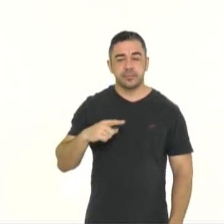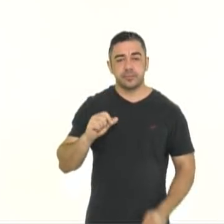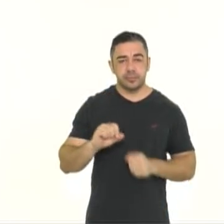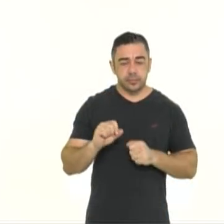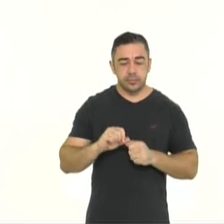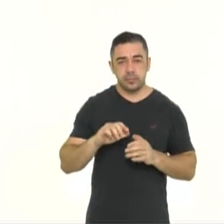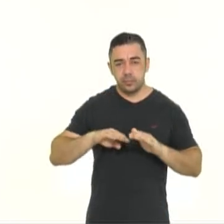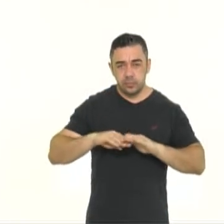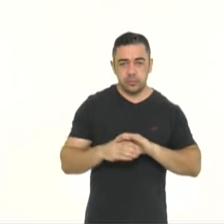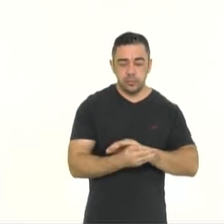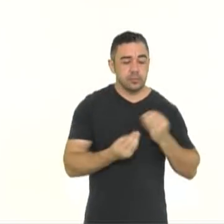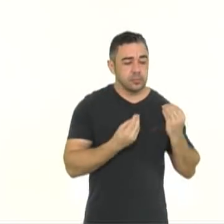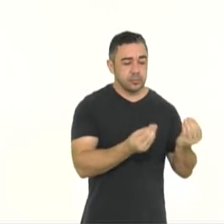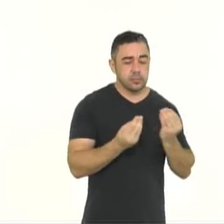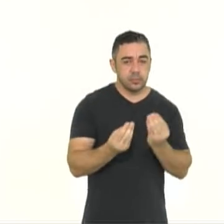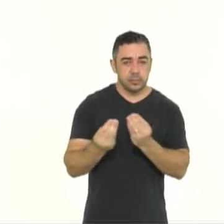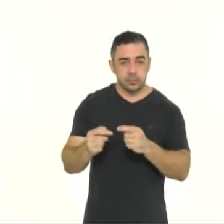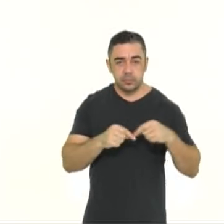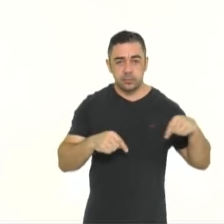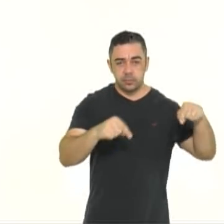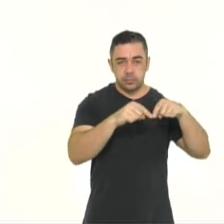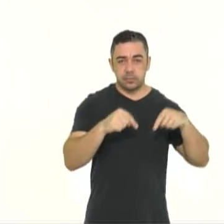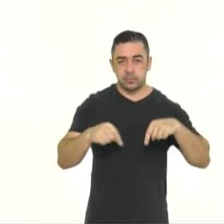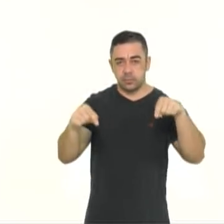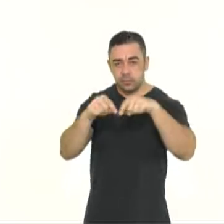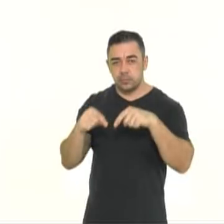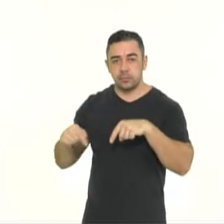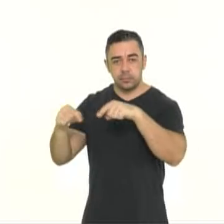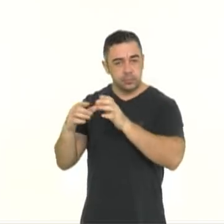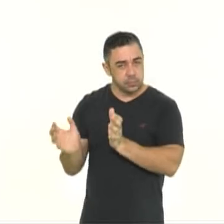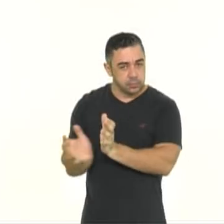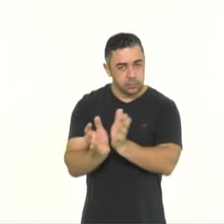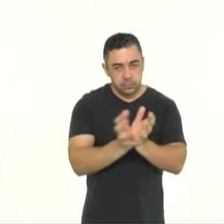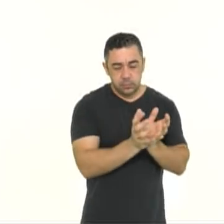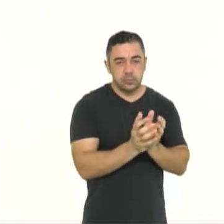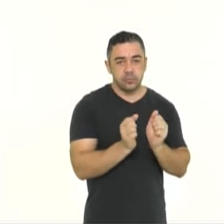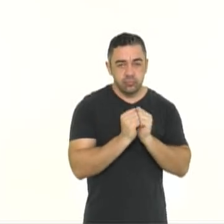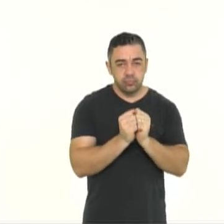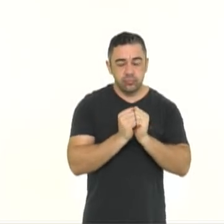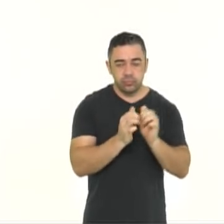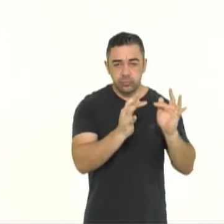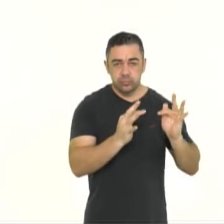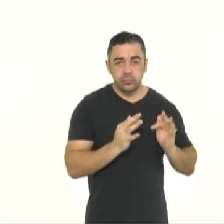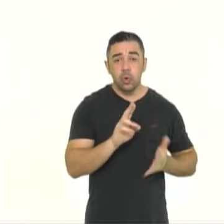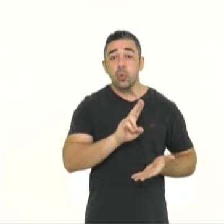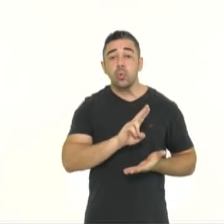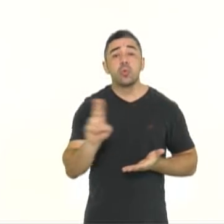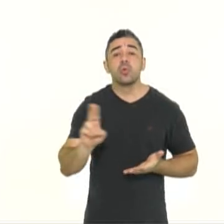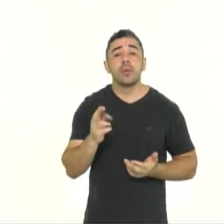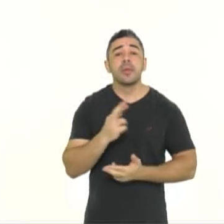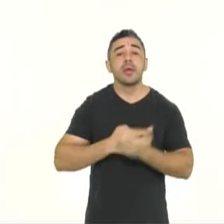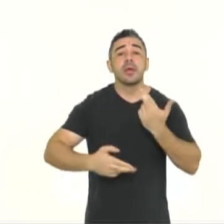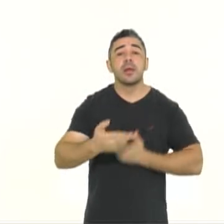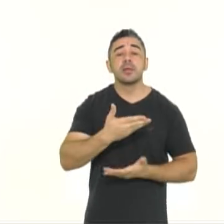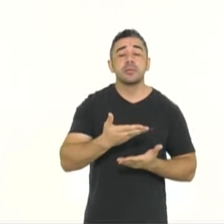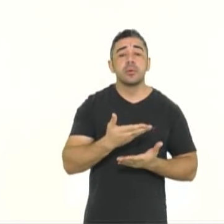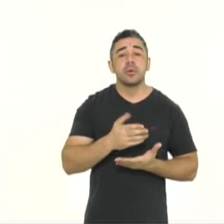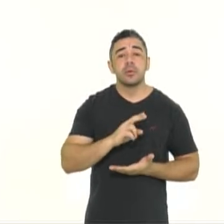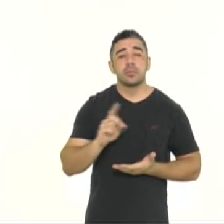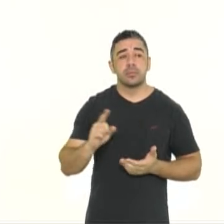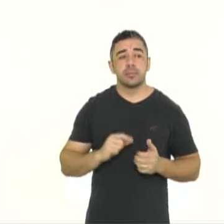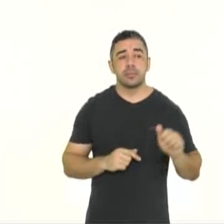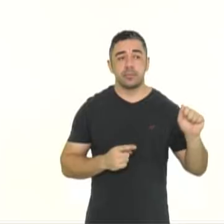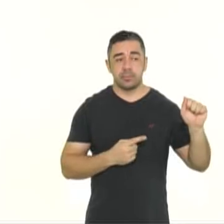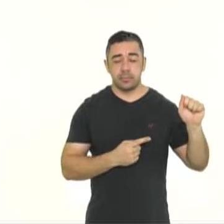costume germânico de doar terras e privilégios aos nobres que serviam e lutavam contra ele. Qual é o nome dado a essa relação entre nobres?